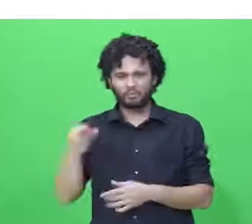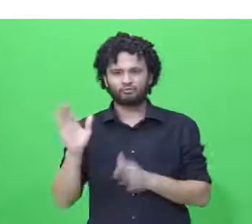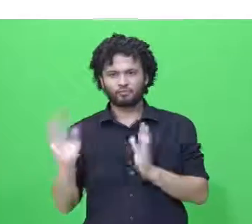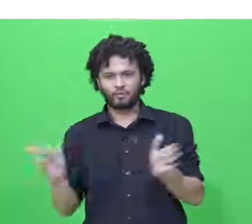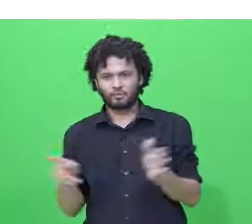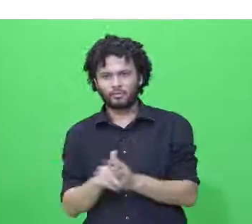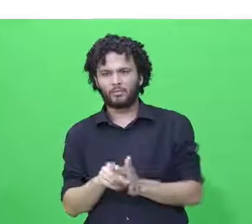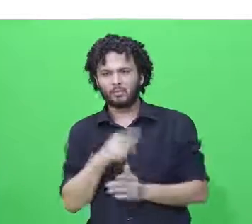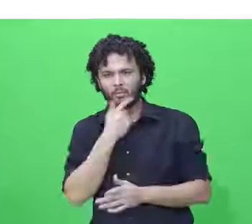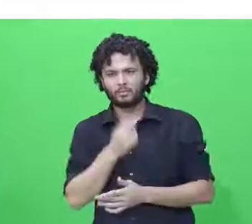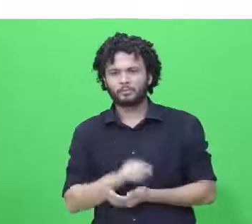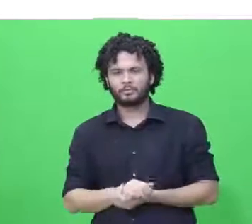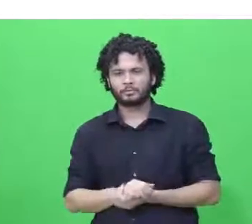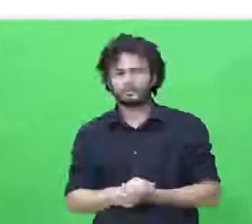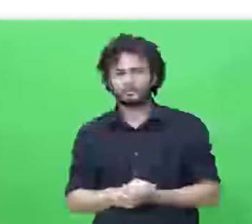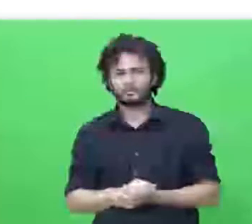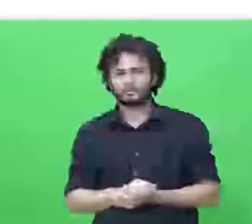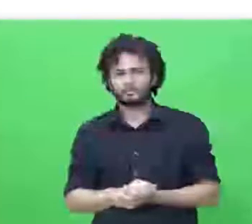Vargas.